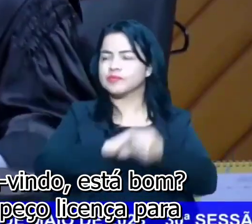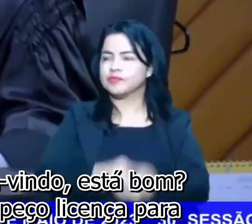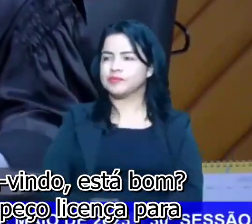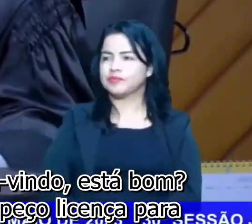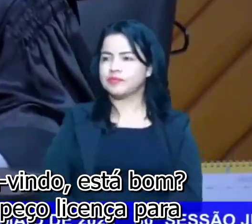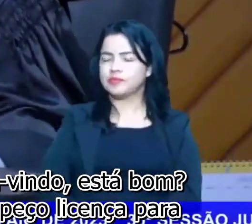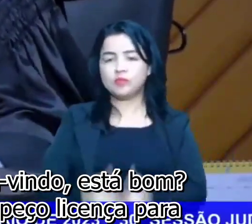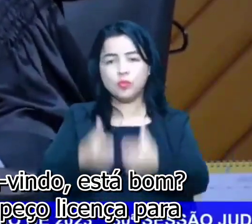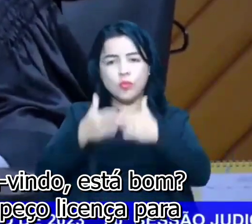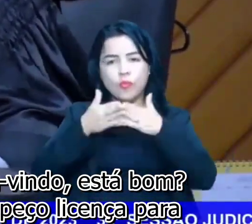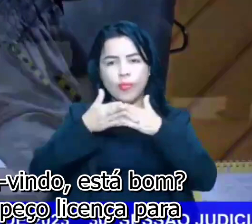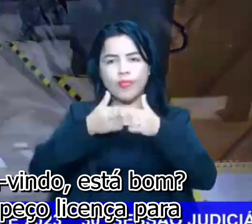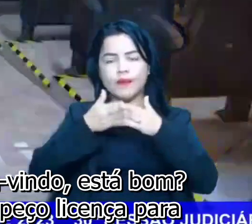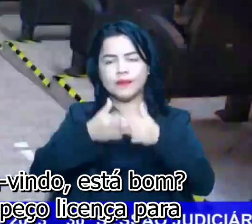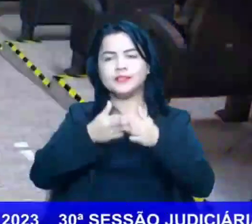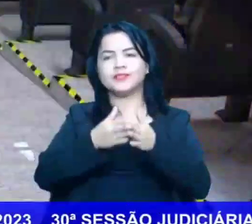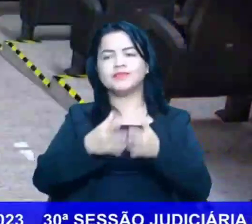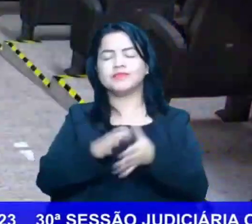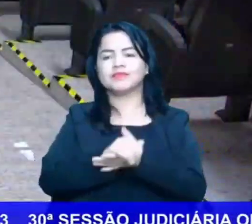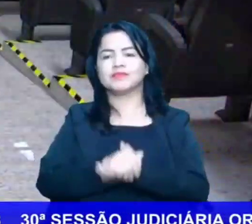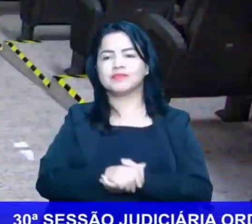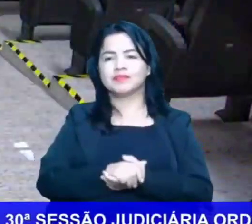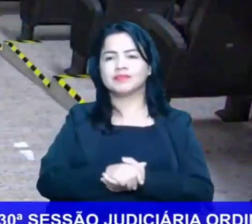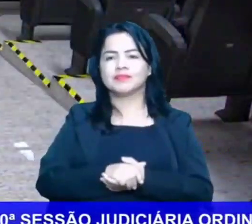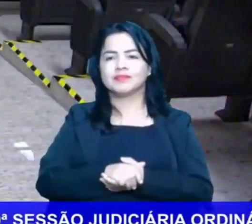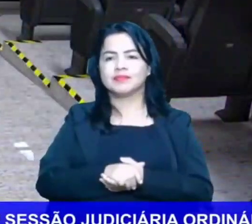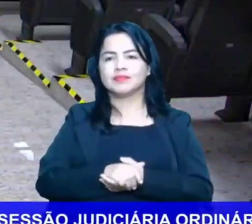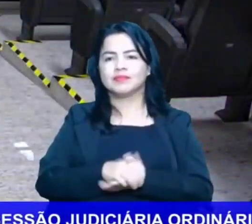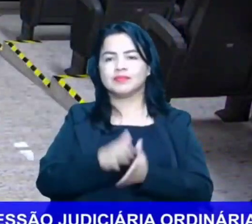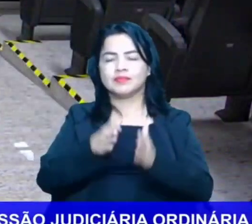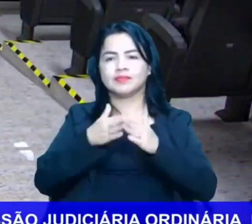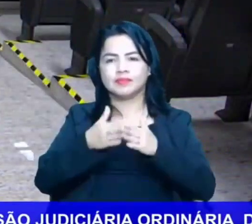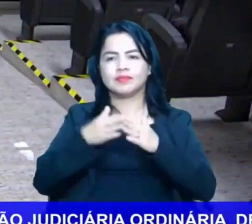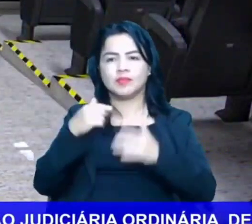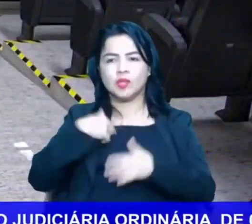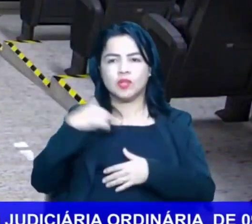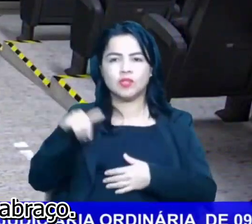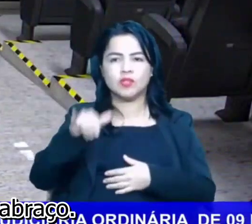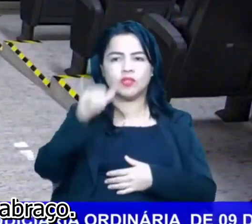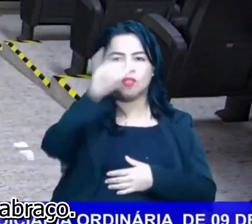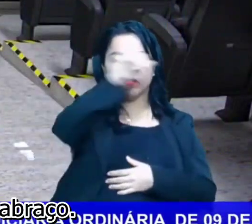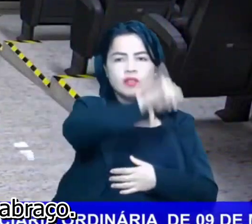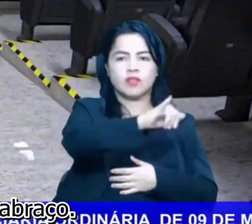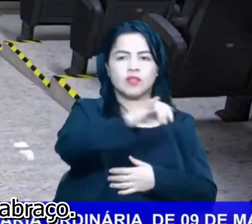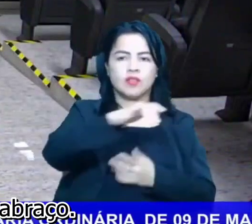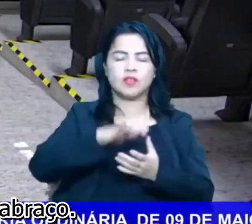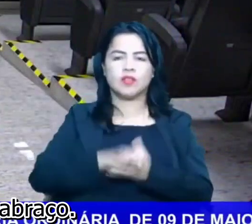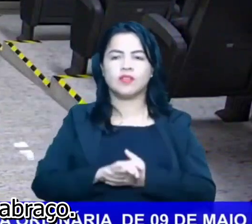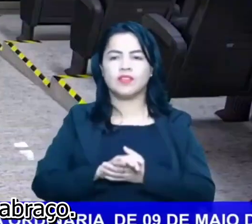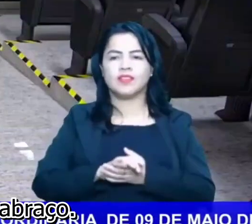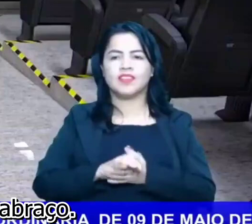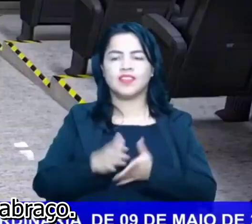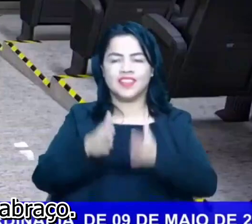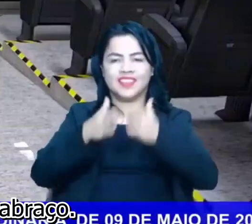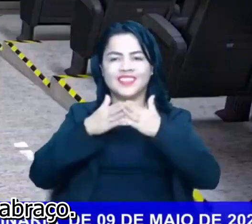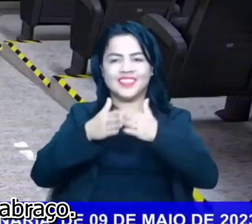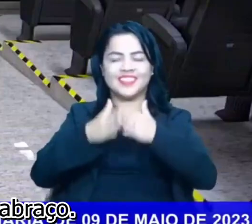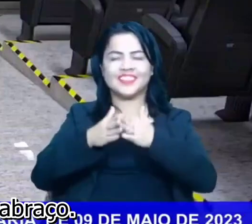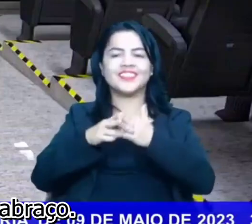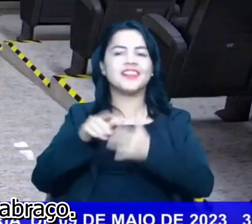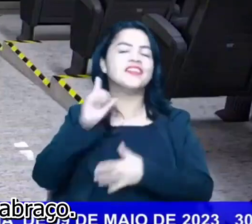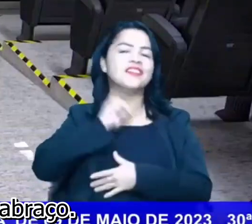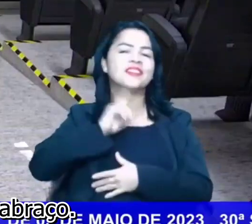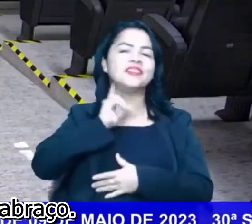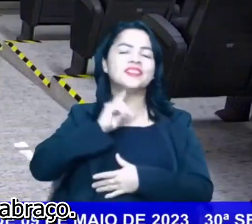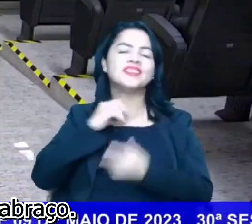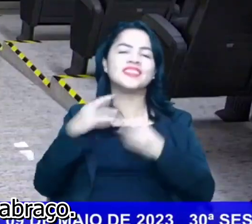doutor. Peço licença para sair para pegar o voo. Novamente. Licença, muito obrigado. Licença rubro-negra dada. Vai lá. Da